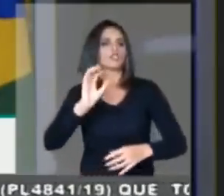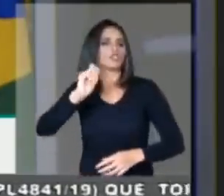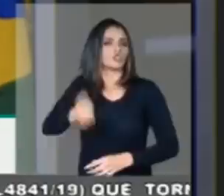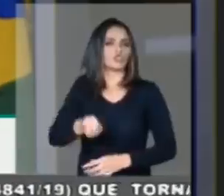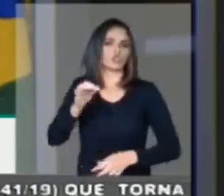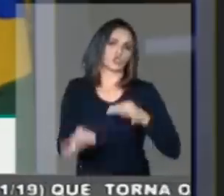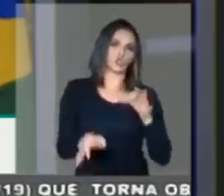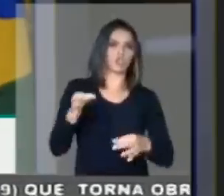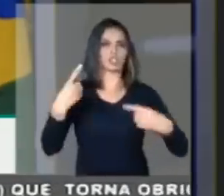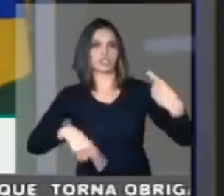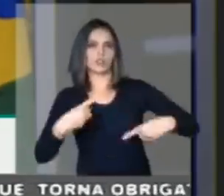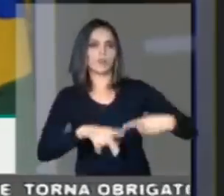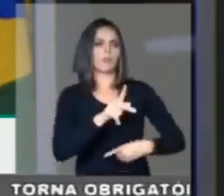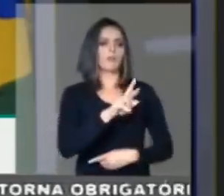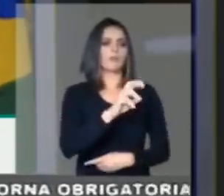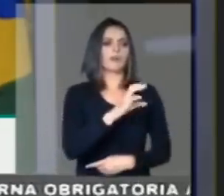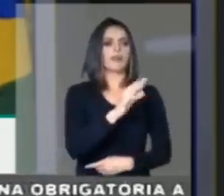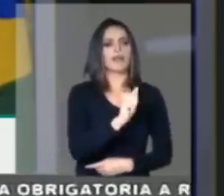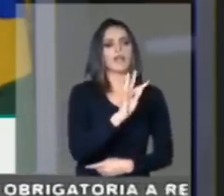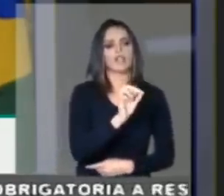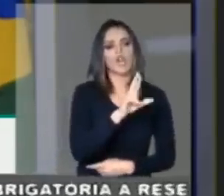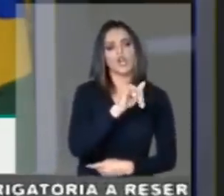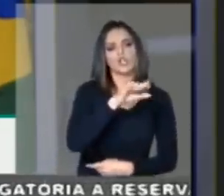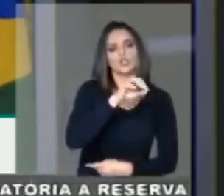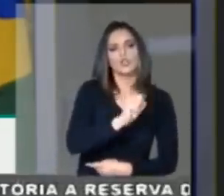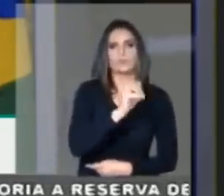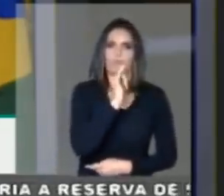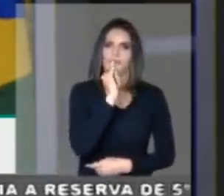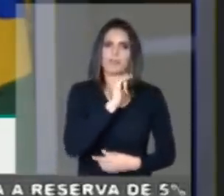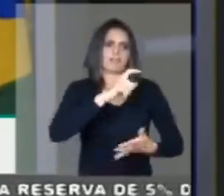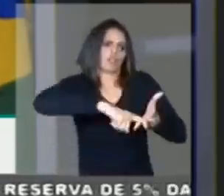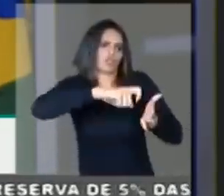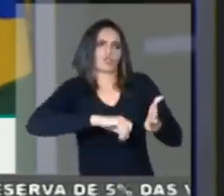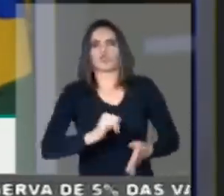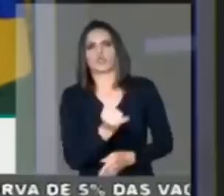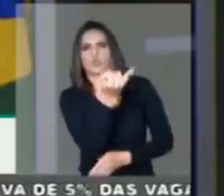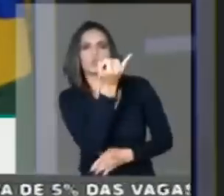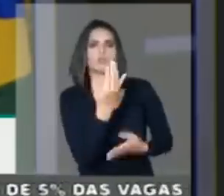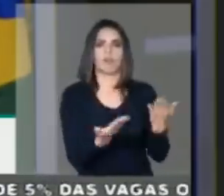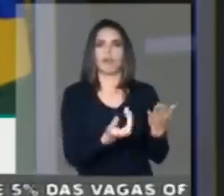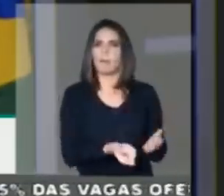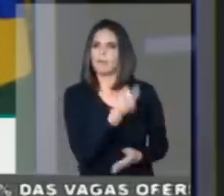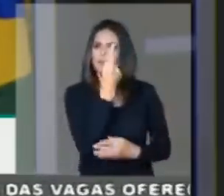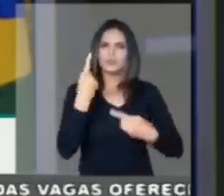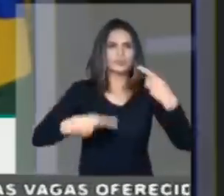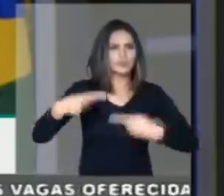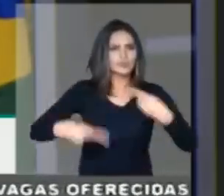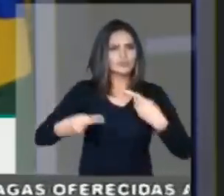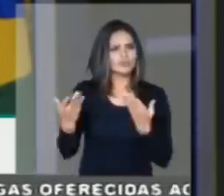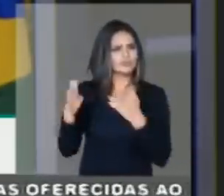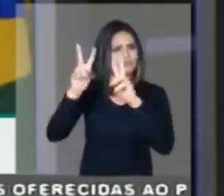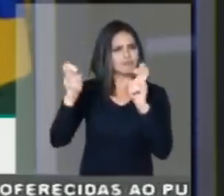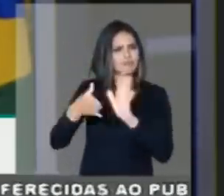Tribunal Federal discutindo quando deveriam ser pagos, como deveriam ser pagos, quais seriam as taxas de juros, chegando no absurdo de discutir essa